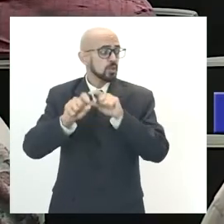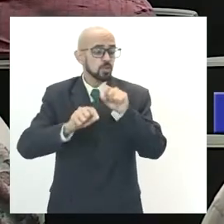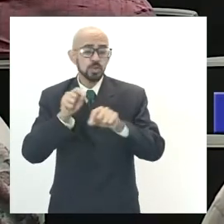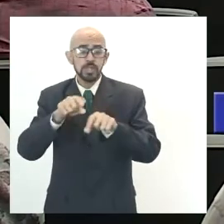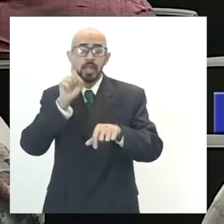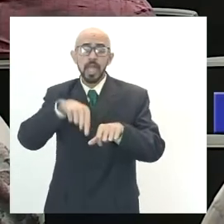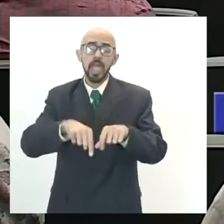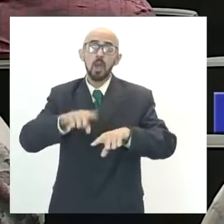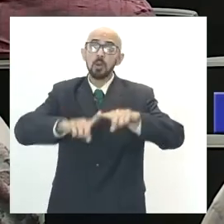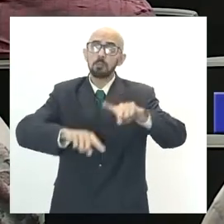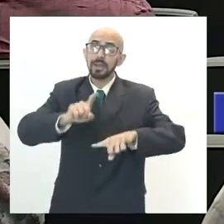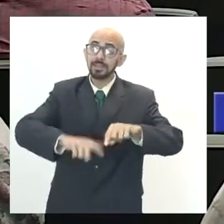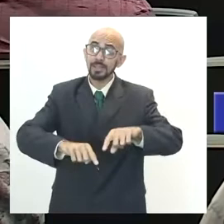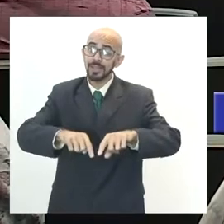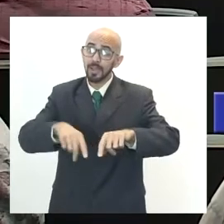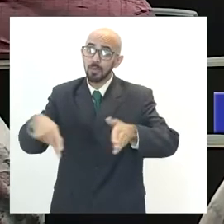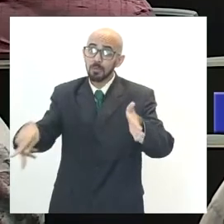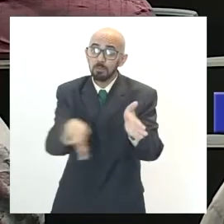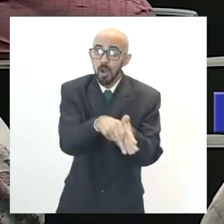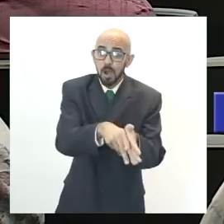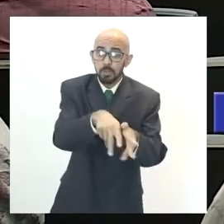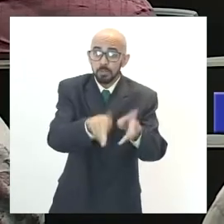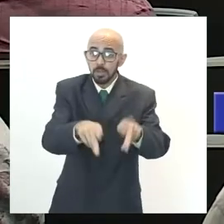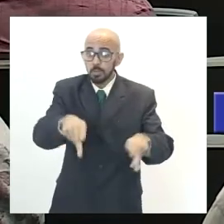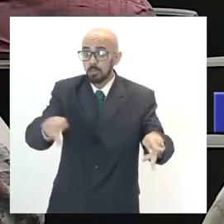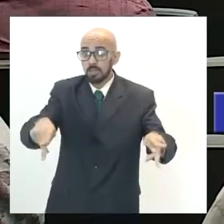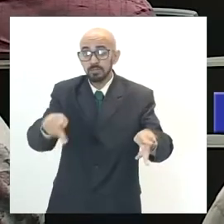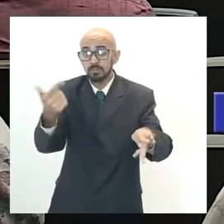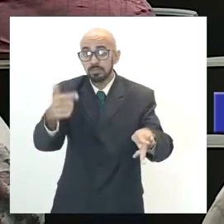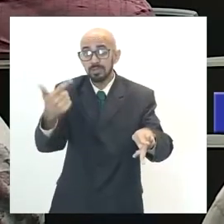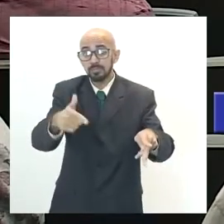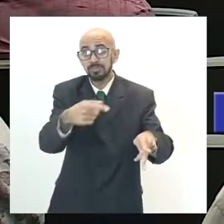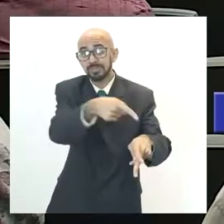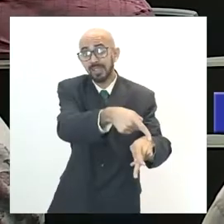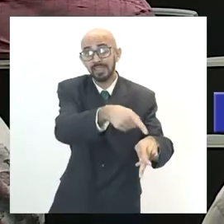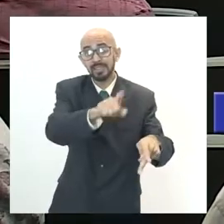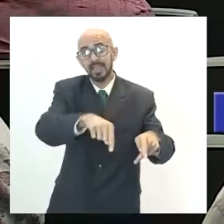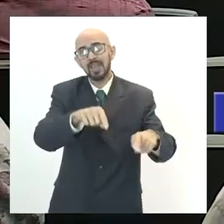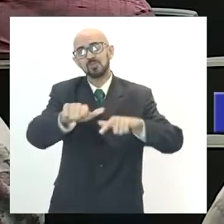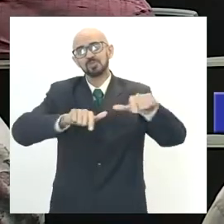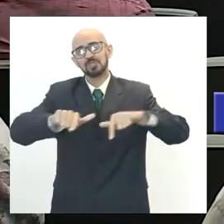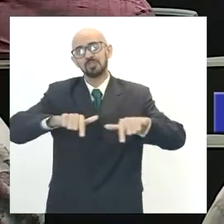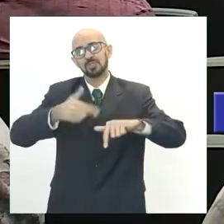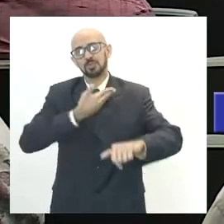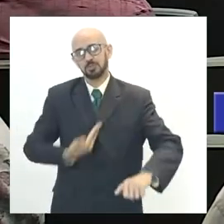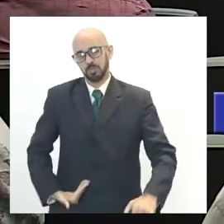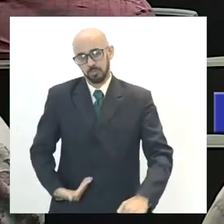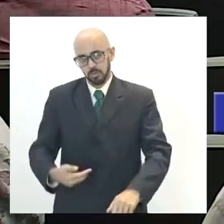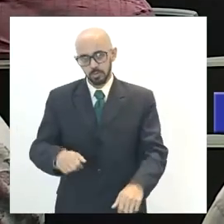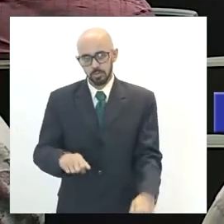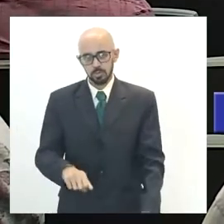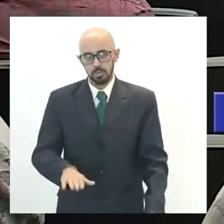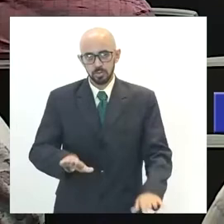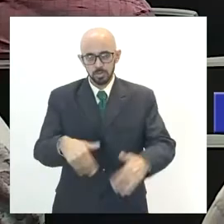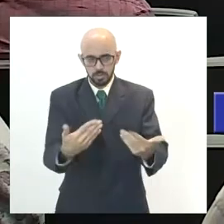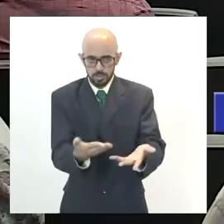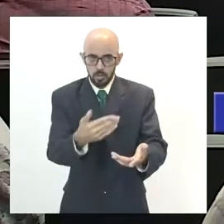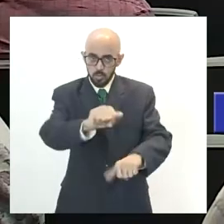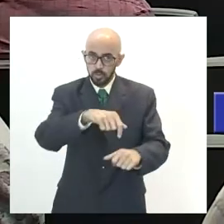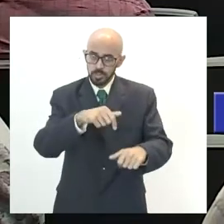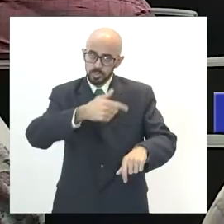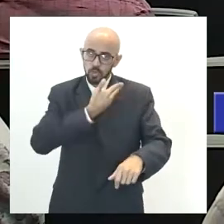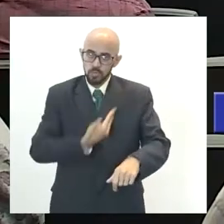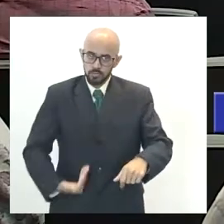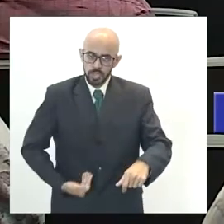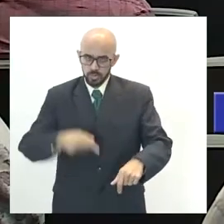patrimônio o que não tem patrimônio que é o serviço público então desta forma durante todo o governo bolsonaro